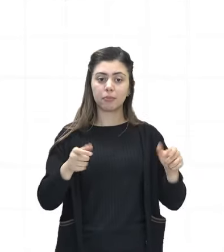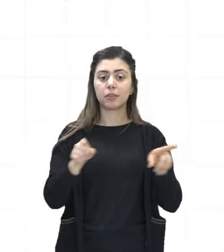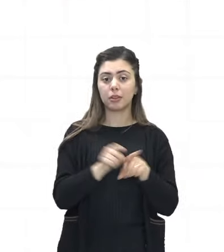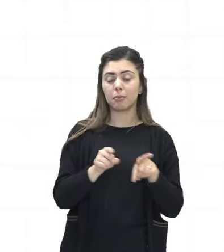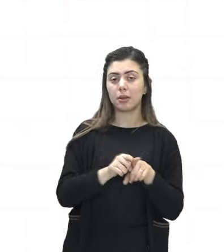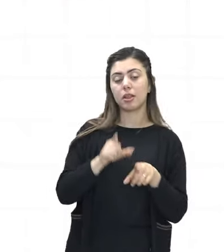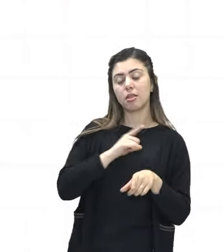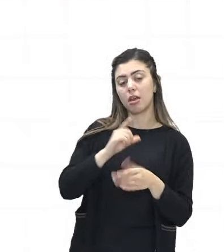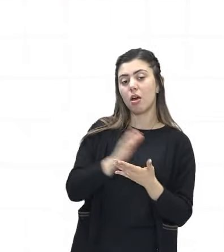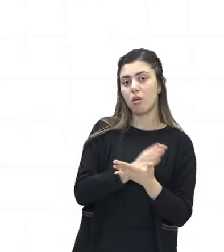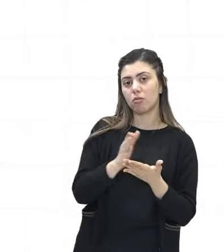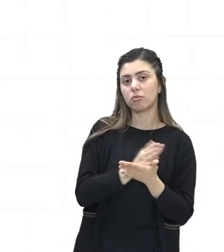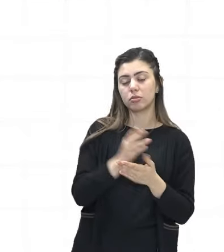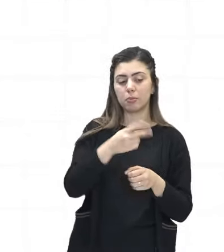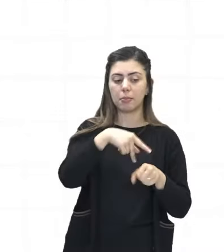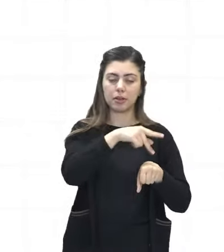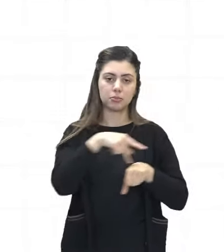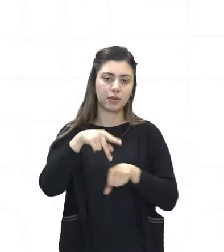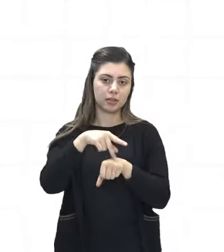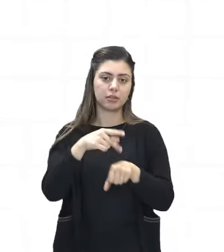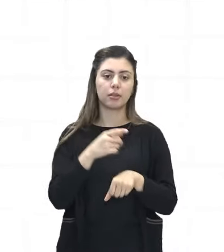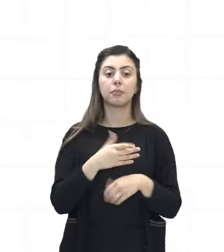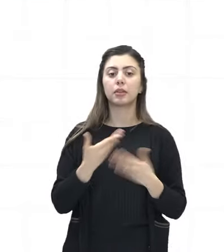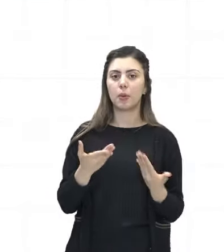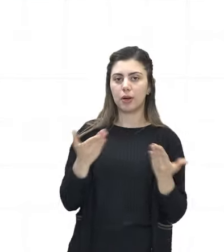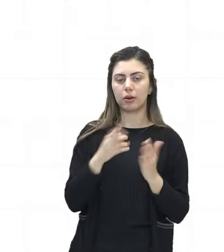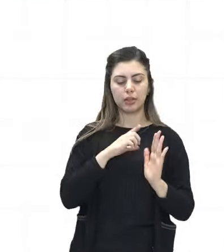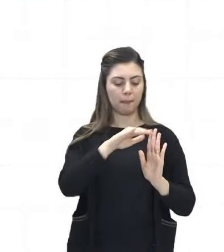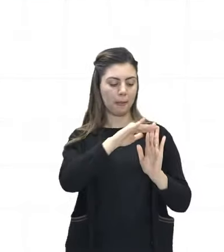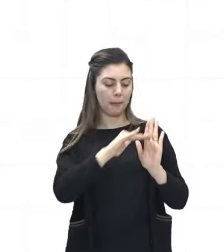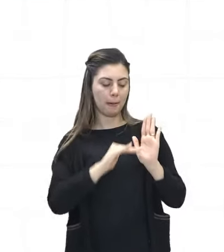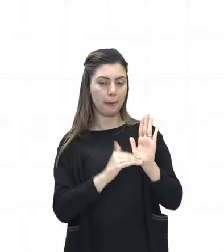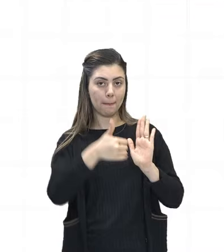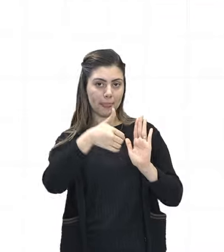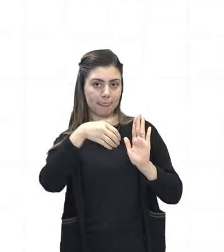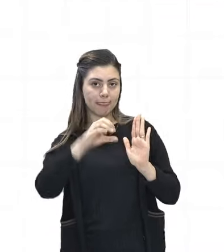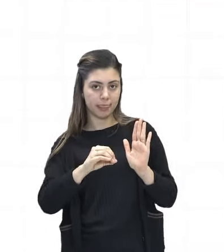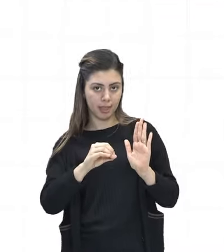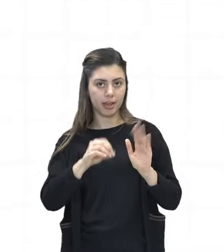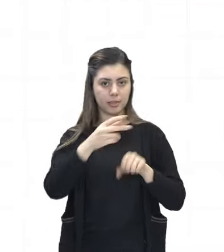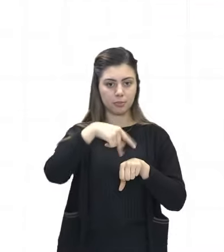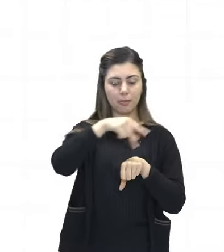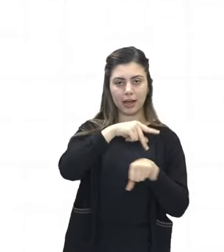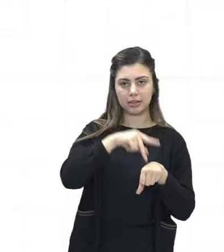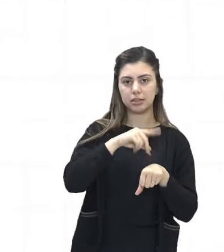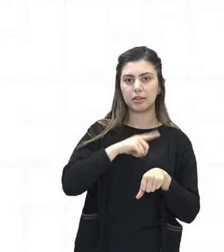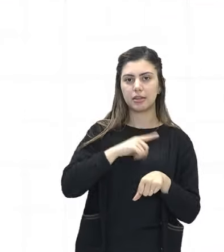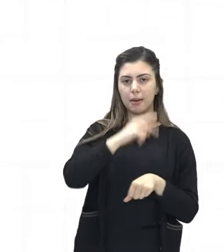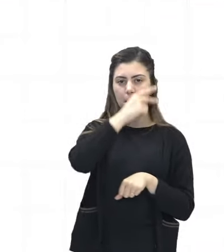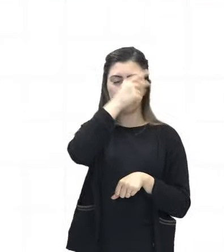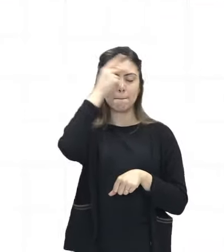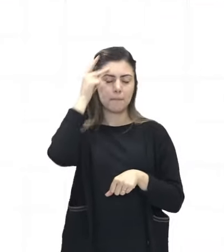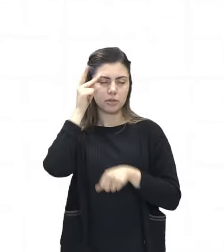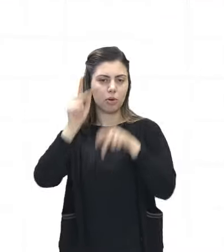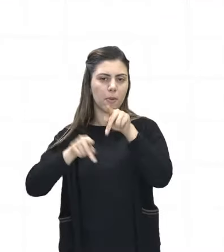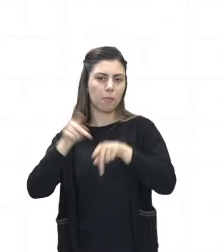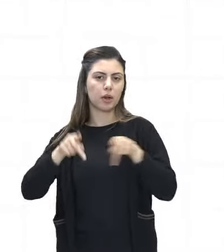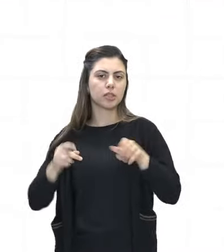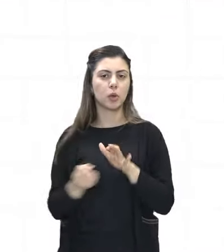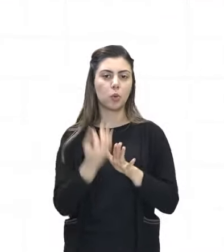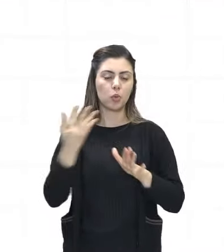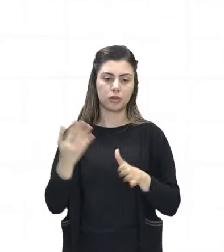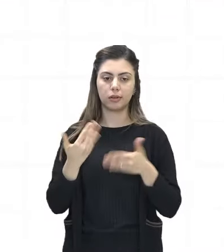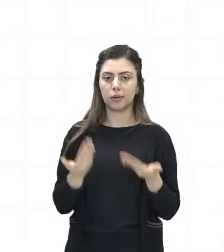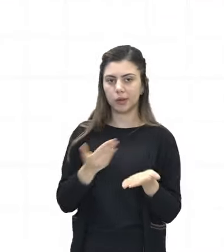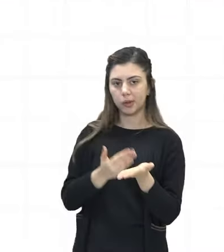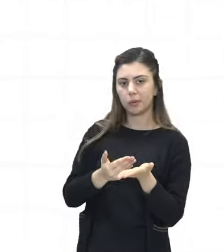ali em alguns países eu tenho aqui o top 10 tá dos países mais eh populosos que a gente a gente tem eu vou começar com o México